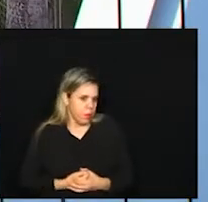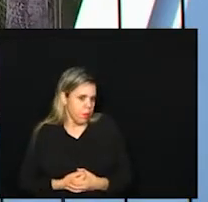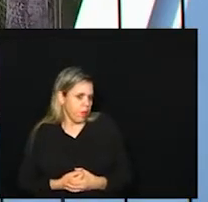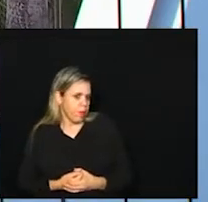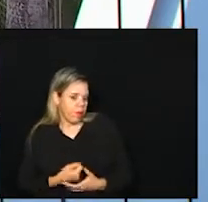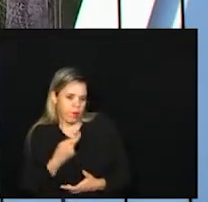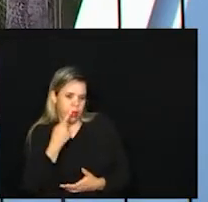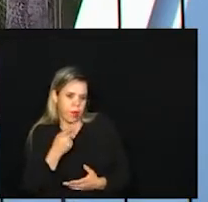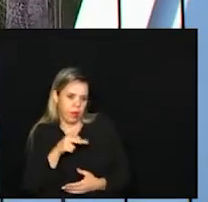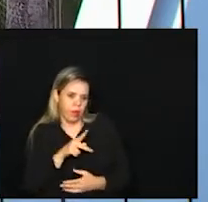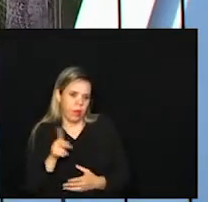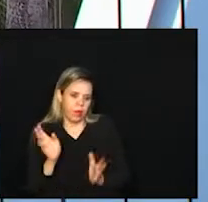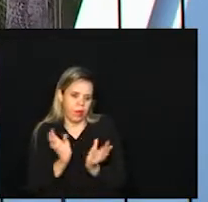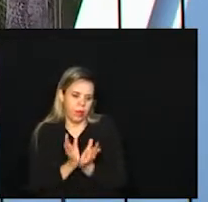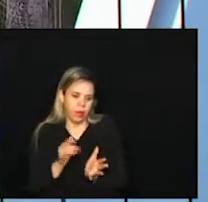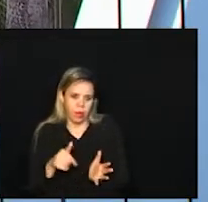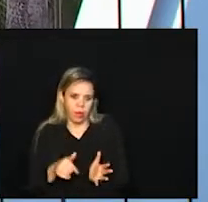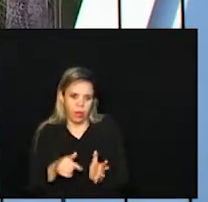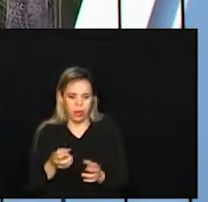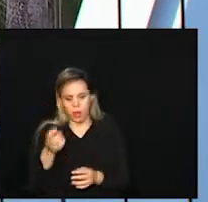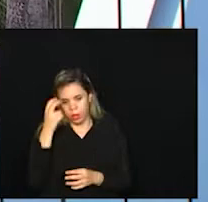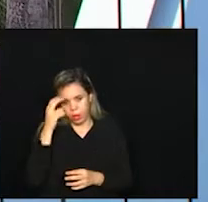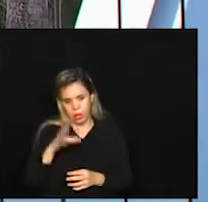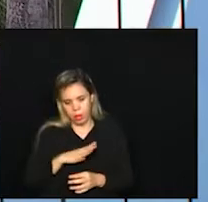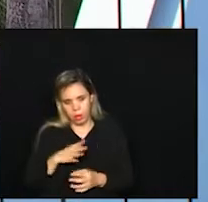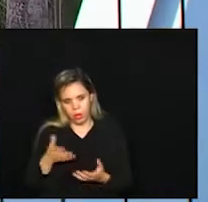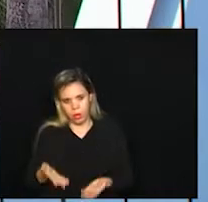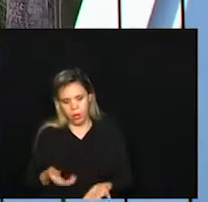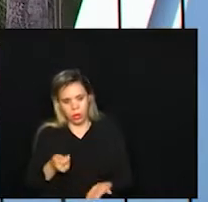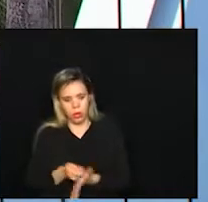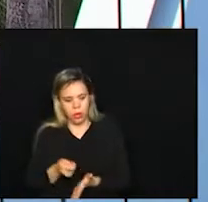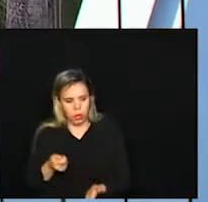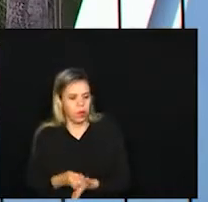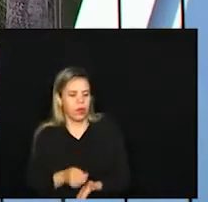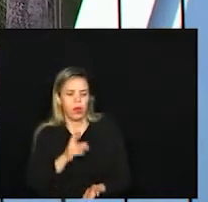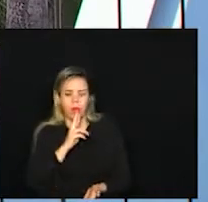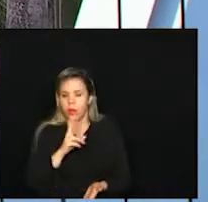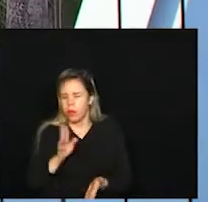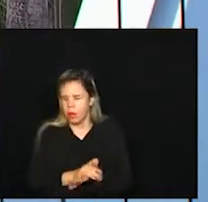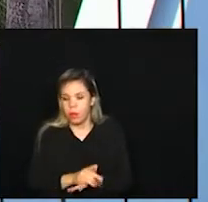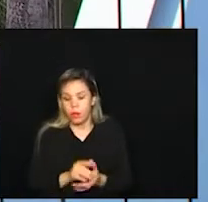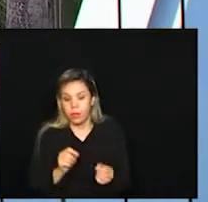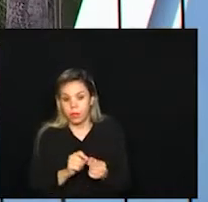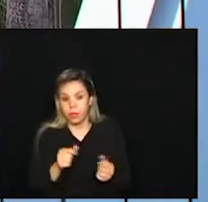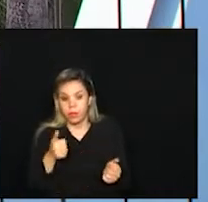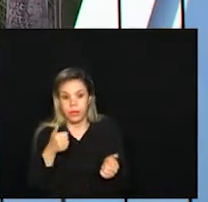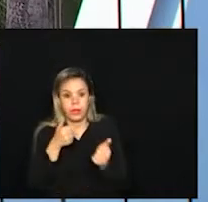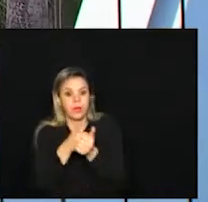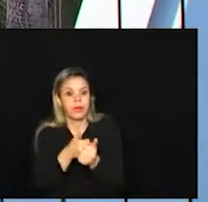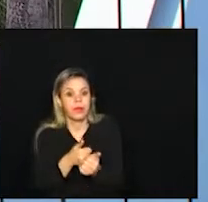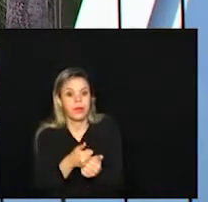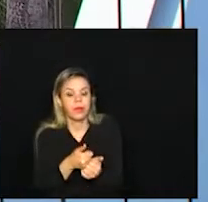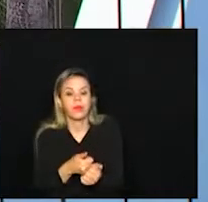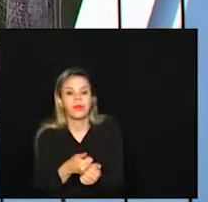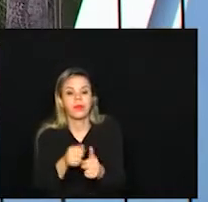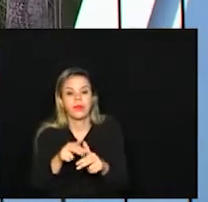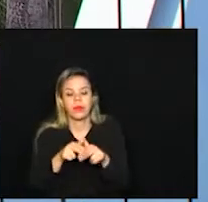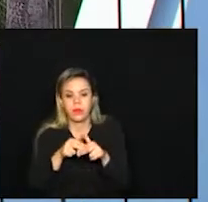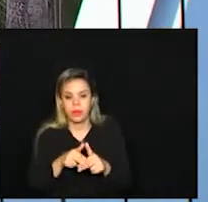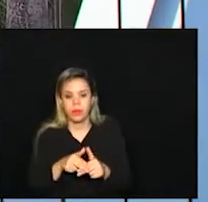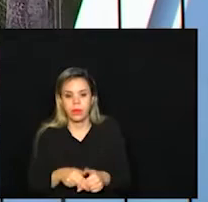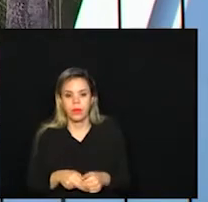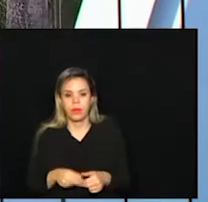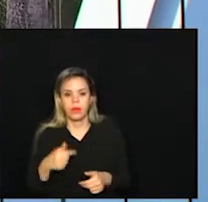dizer que como presidente da Comissão de cultura da casa eu tenho obrigação inclusive fazer esse acompanhamento e por